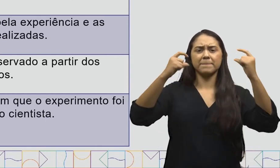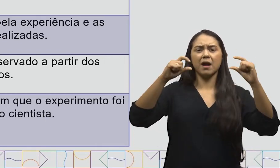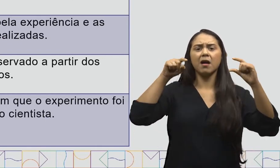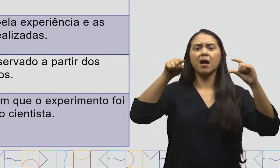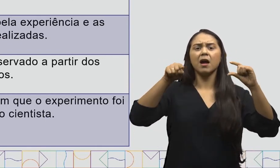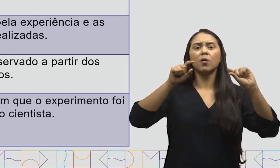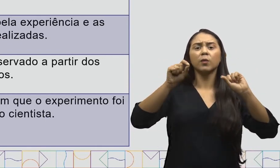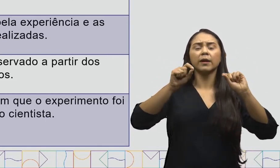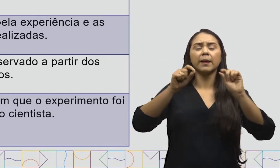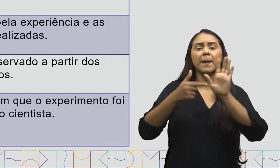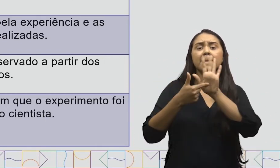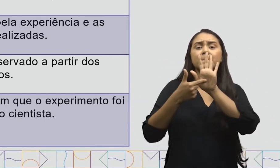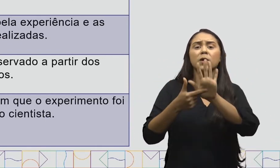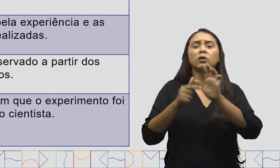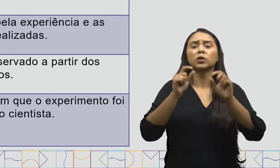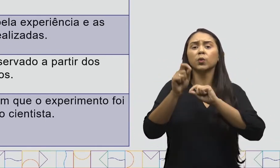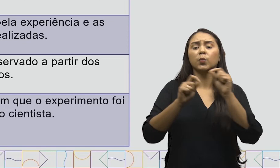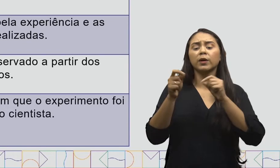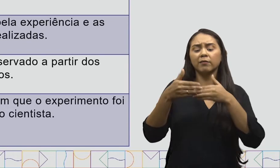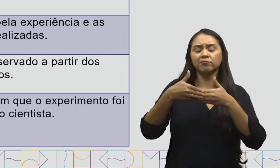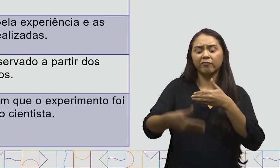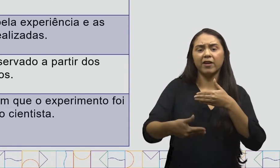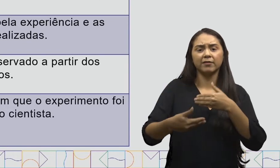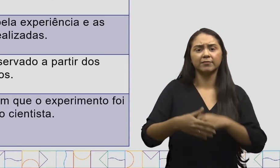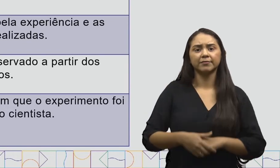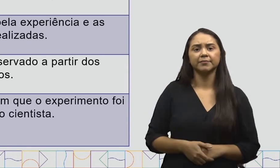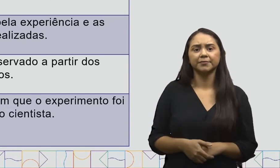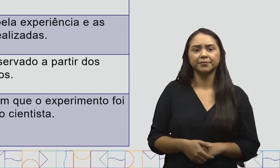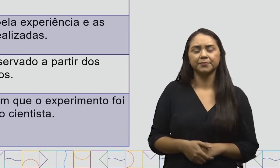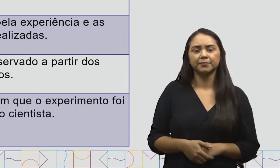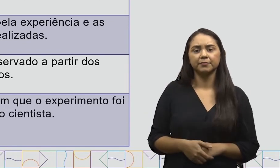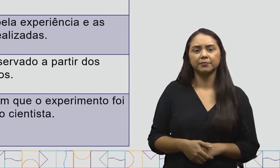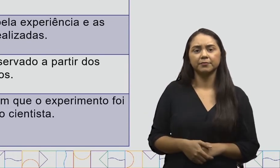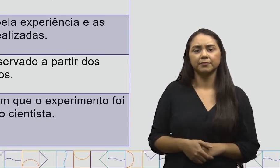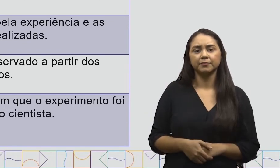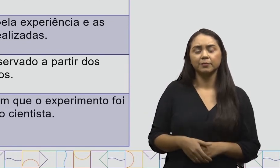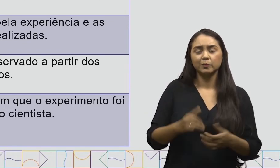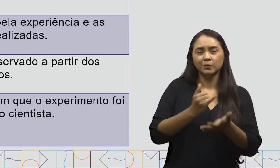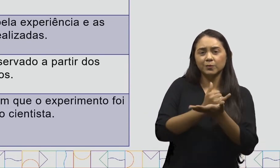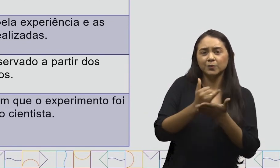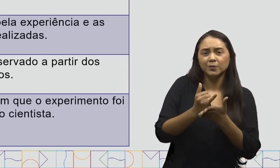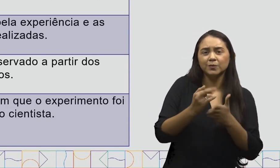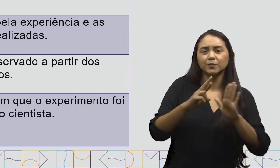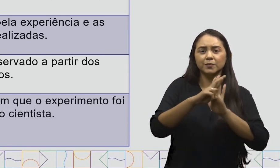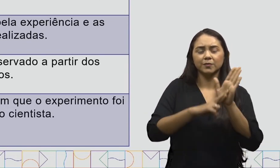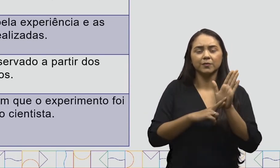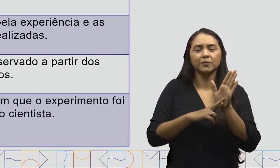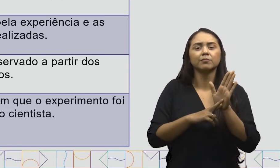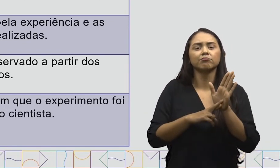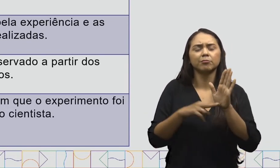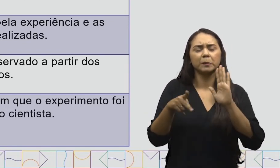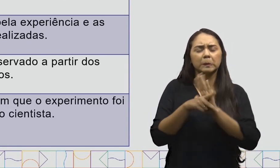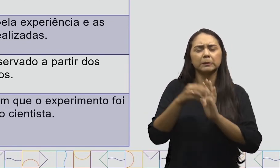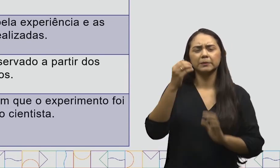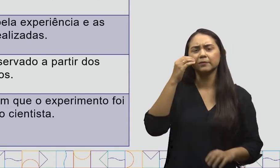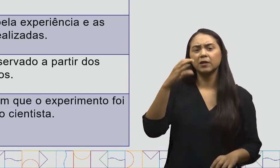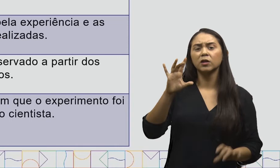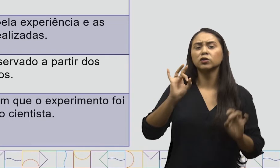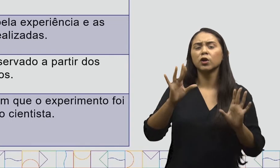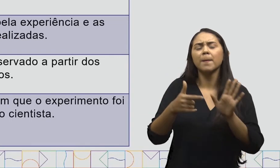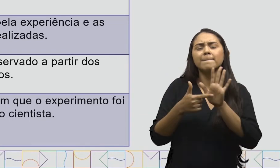serve para enunciar o que o leitor lerá na sequência. A introdução de um relatório de experimento científico